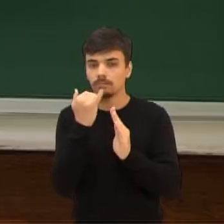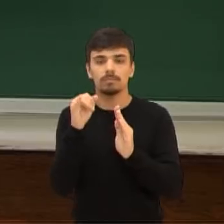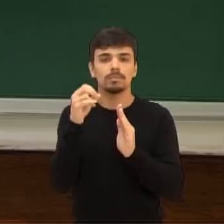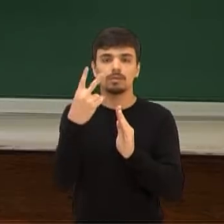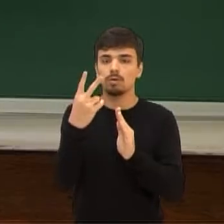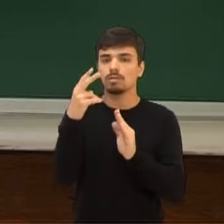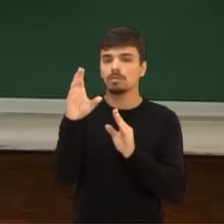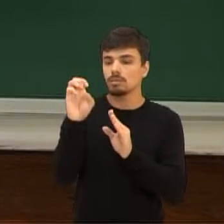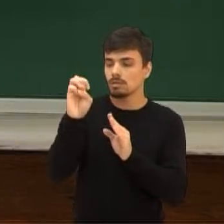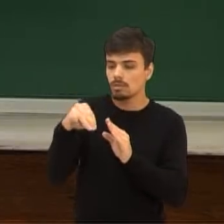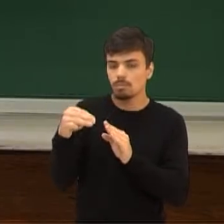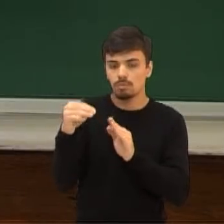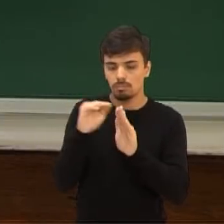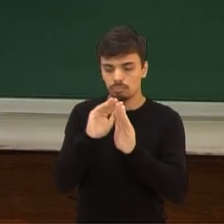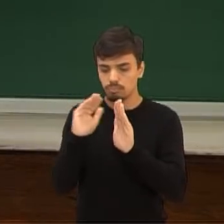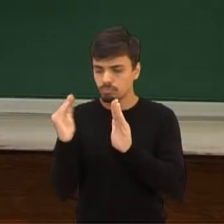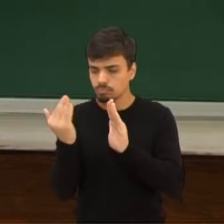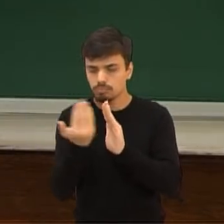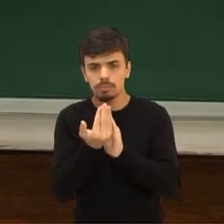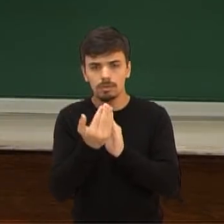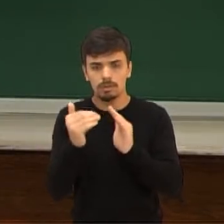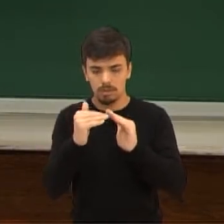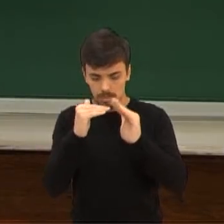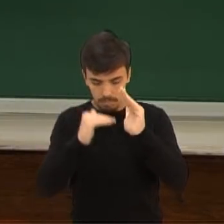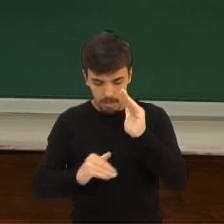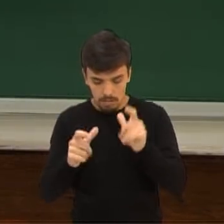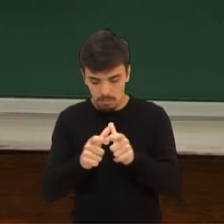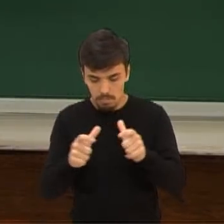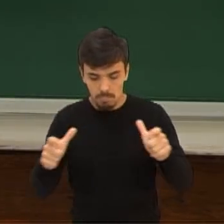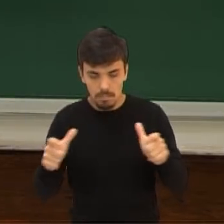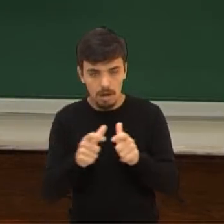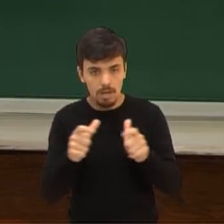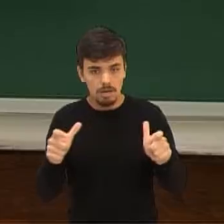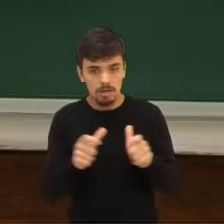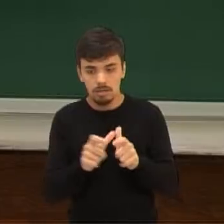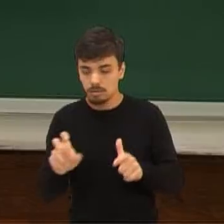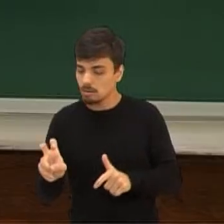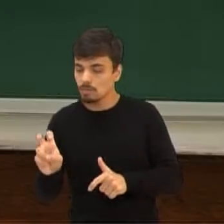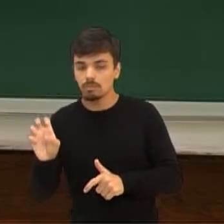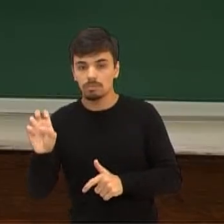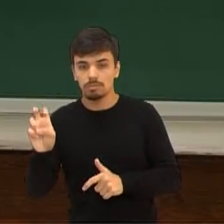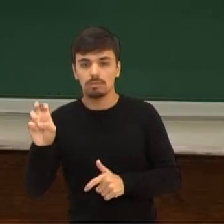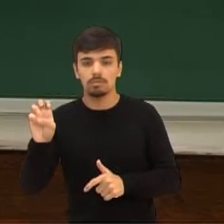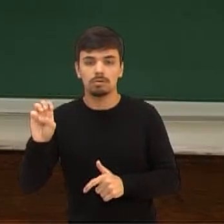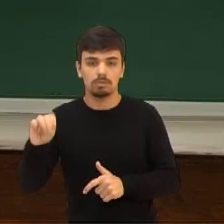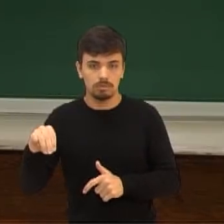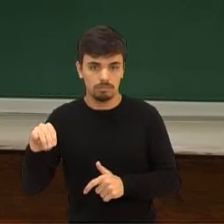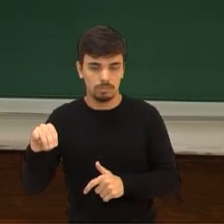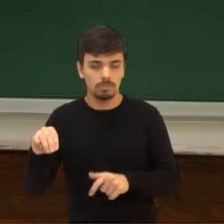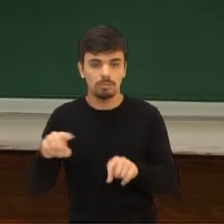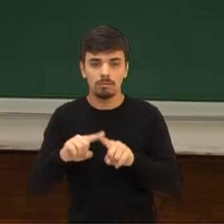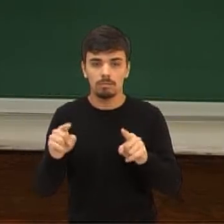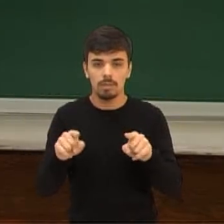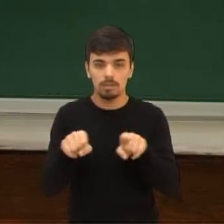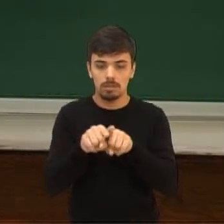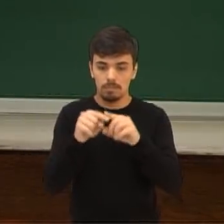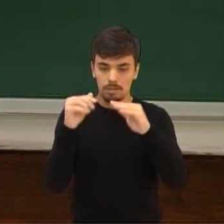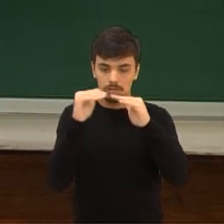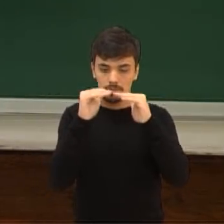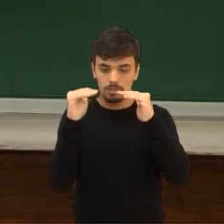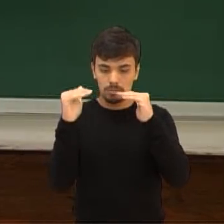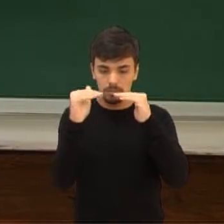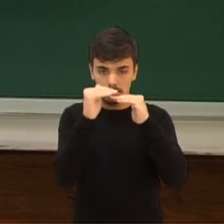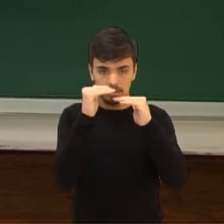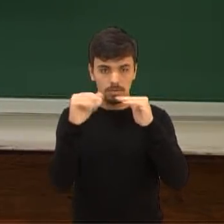Nós teremos uma base embaixo maior, com lados de 5 centímetros, uma base em